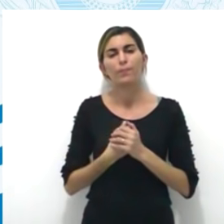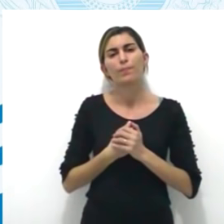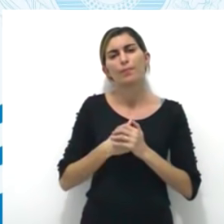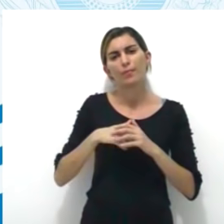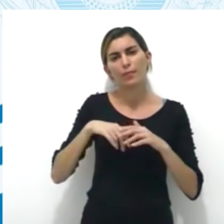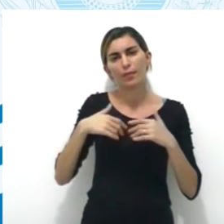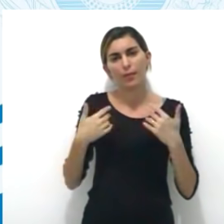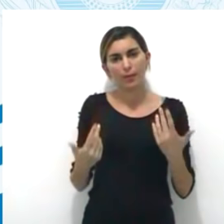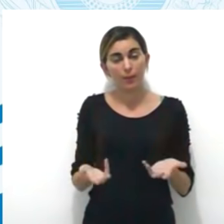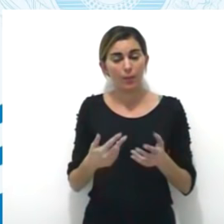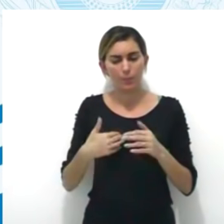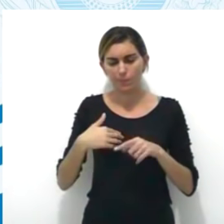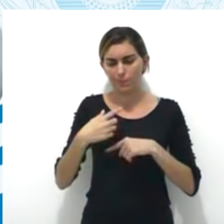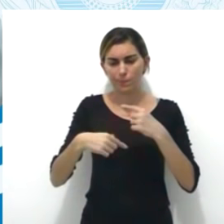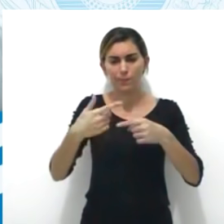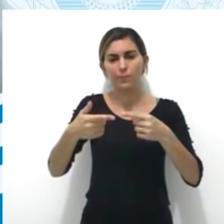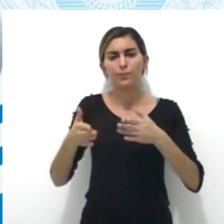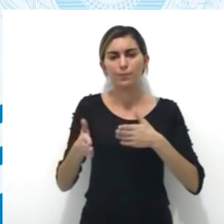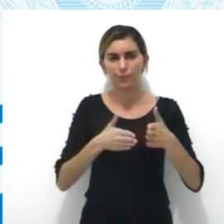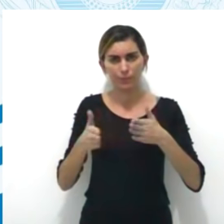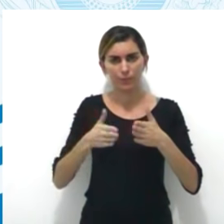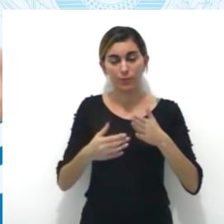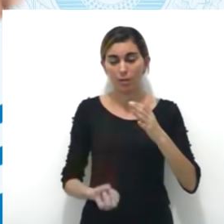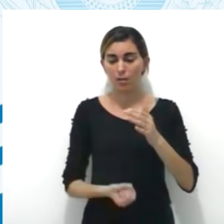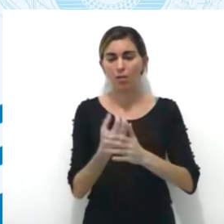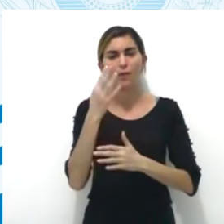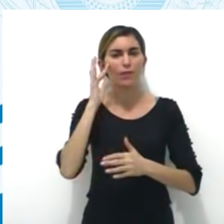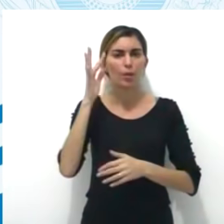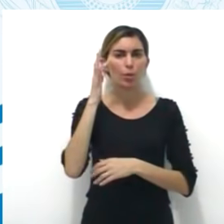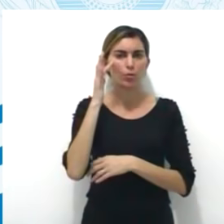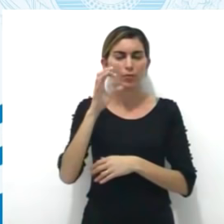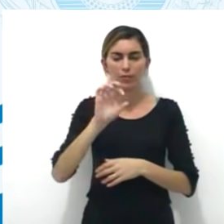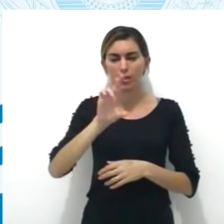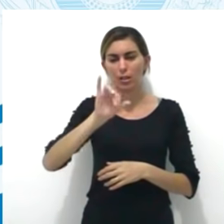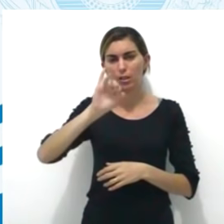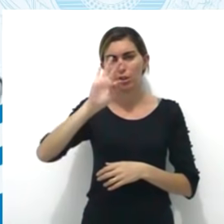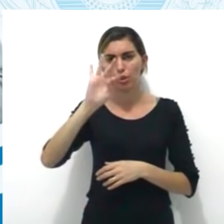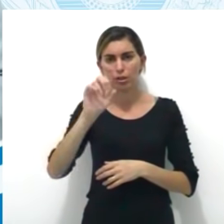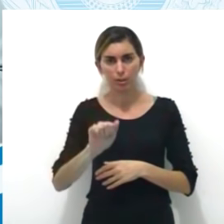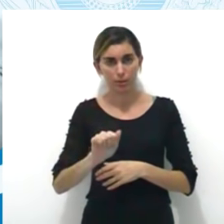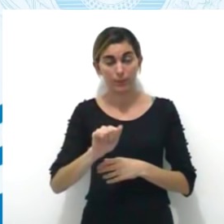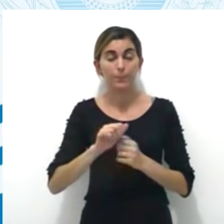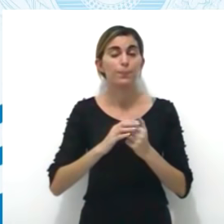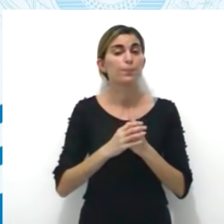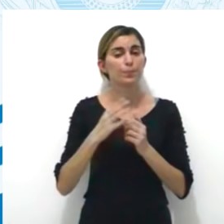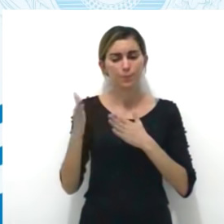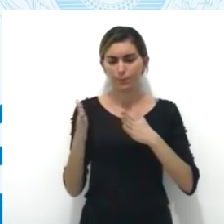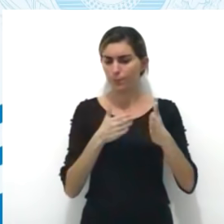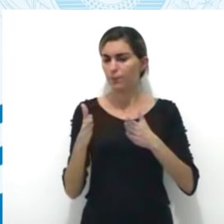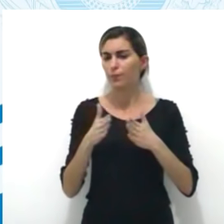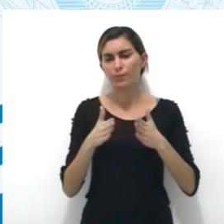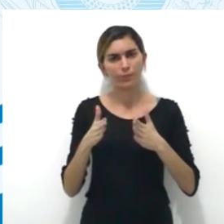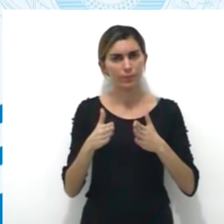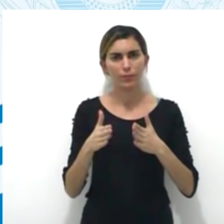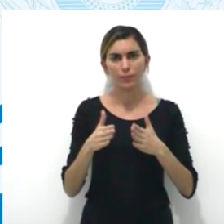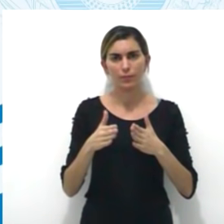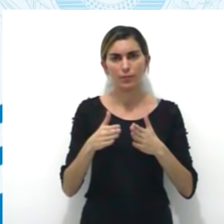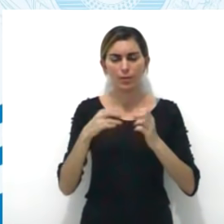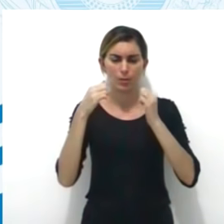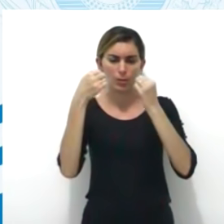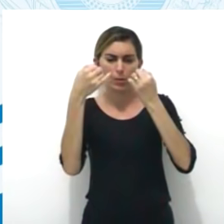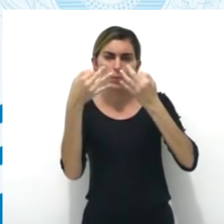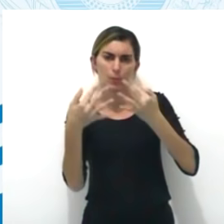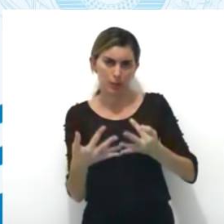no período medieval, né? Através de quê? Da filosofia cristã. Então, nesse período